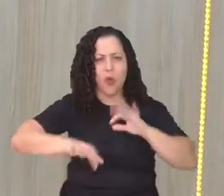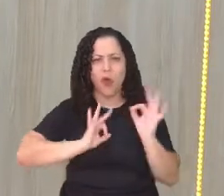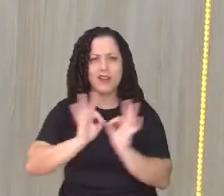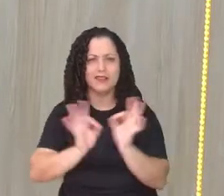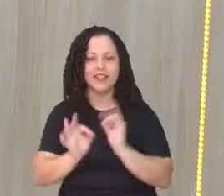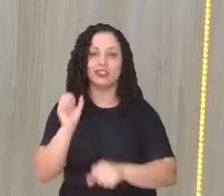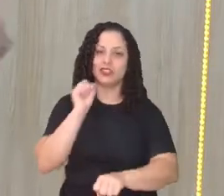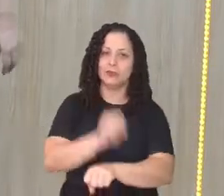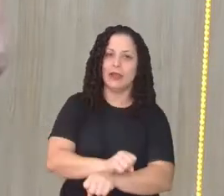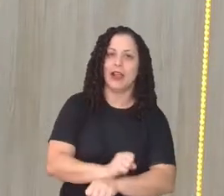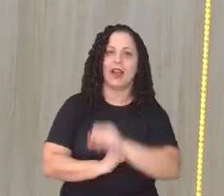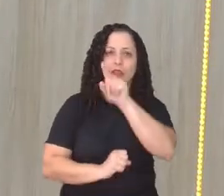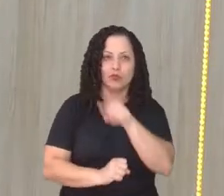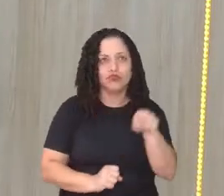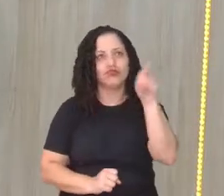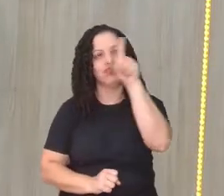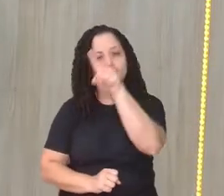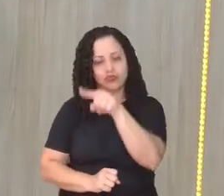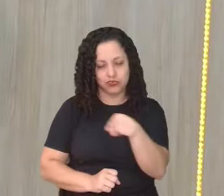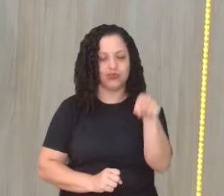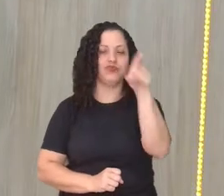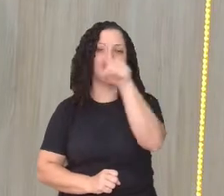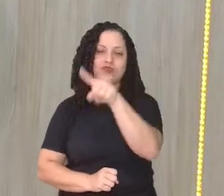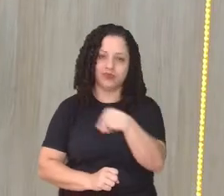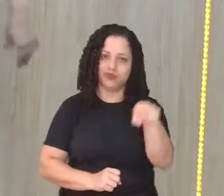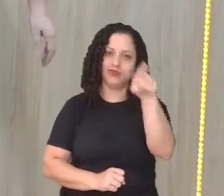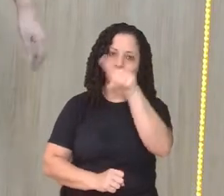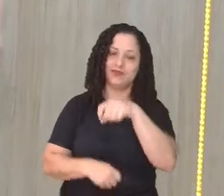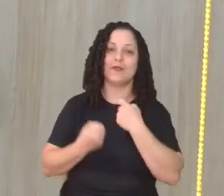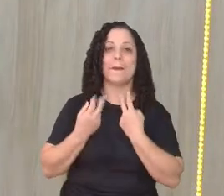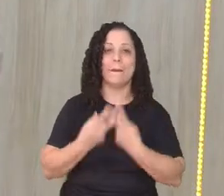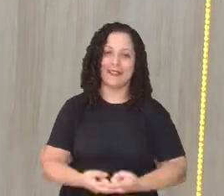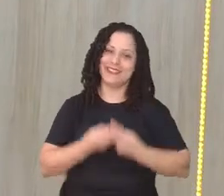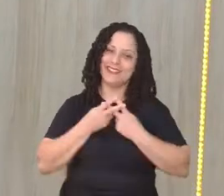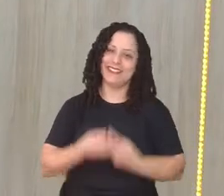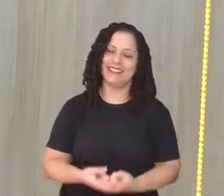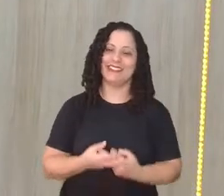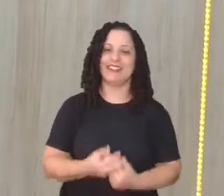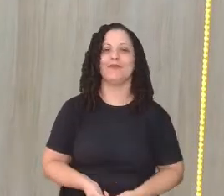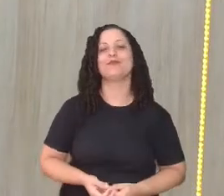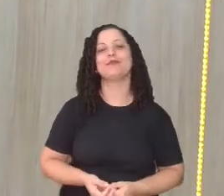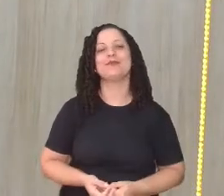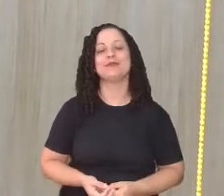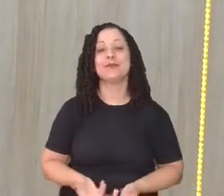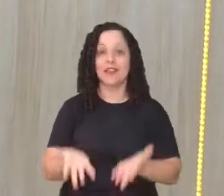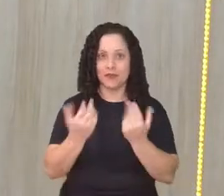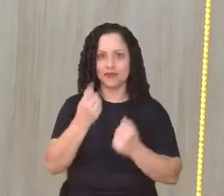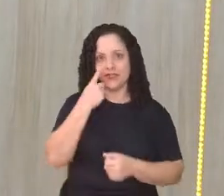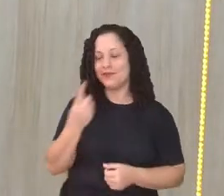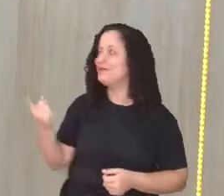esperar um pouquinho por conta da internet. Verdade. Paciência. Mas bora aqui, vamos ler a questão.